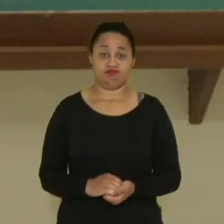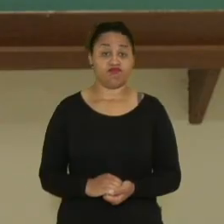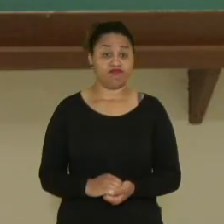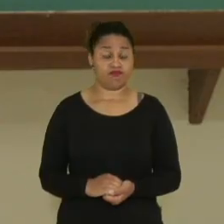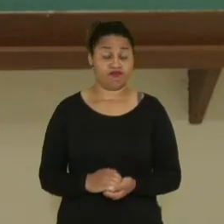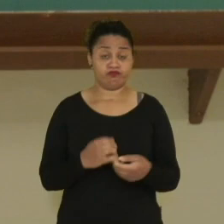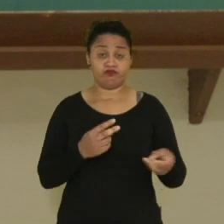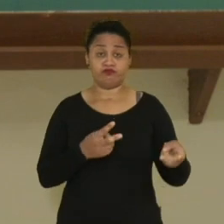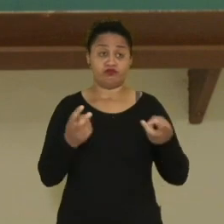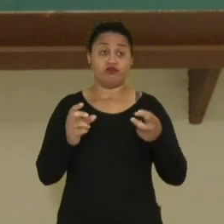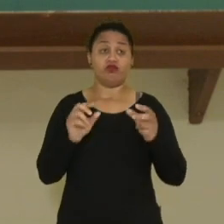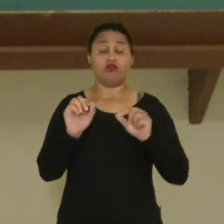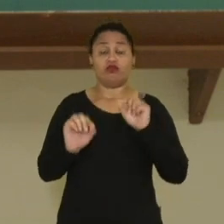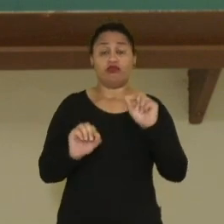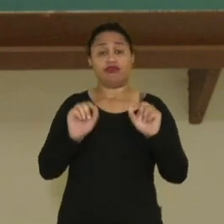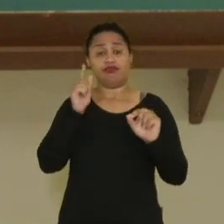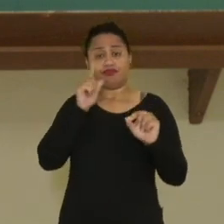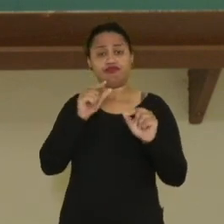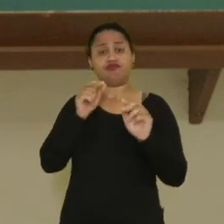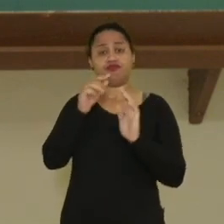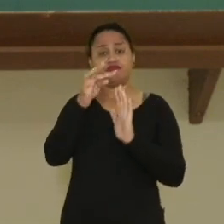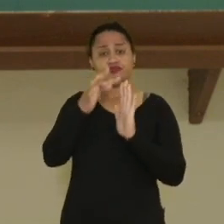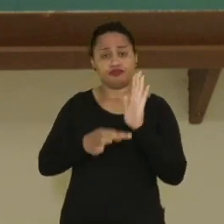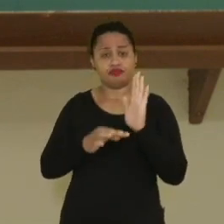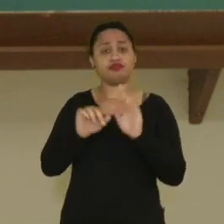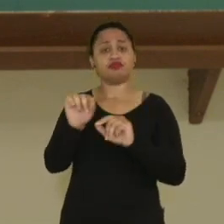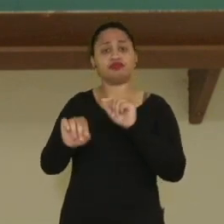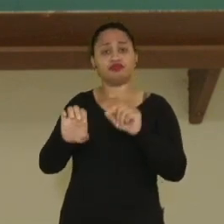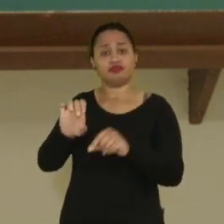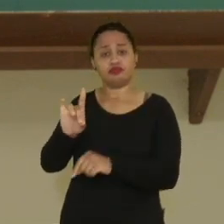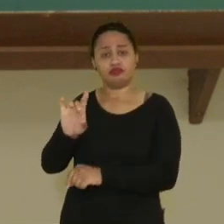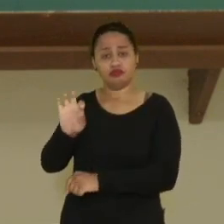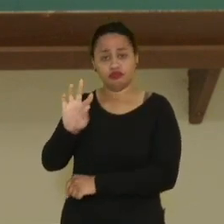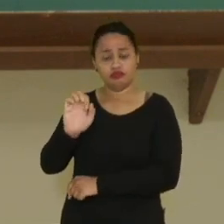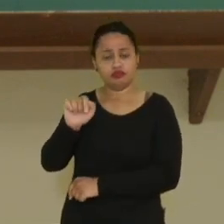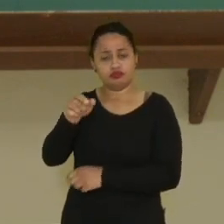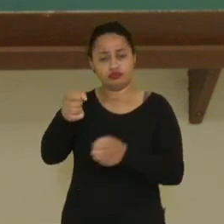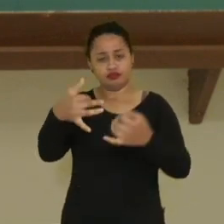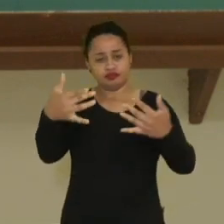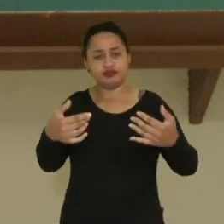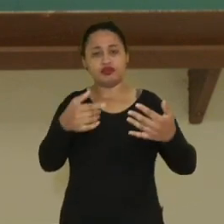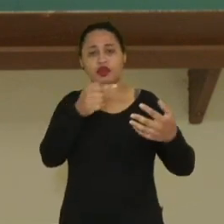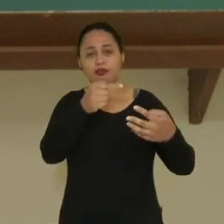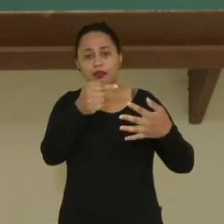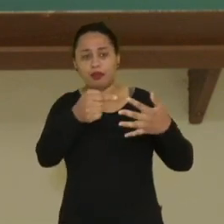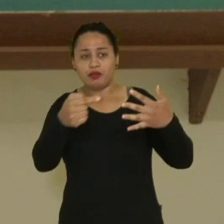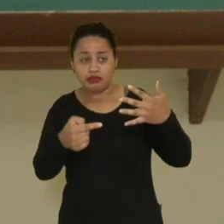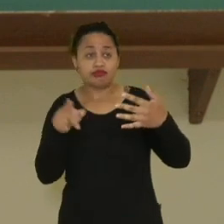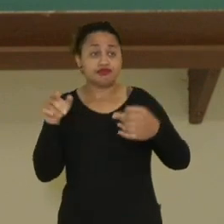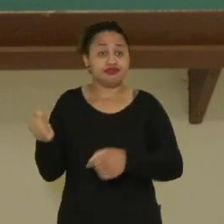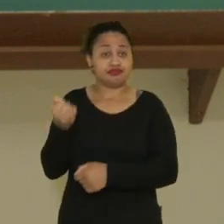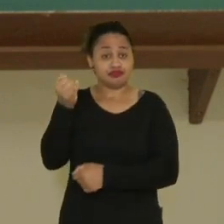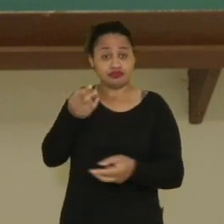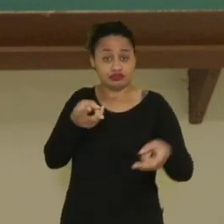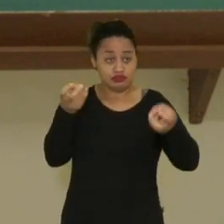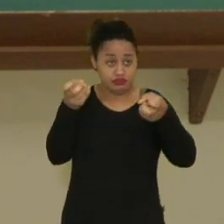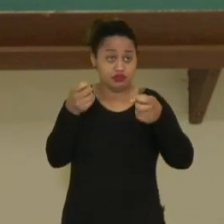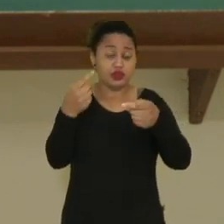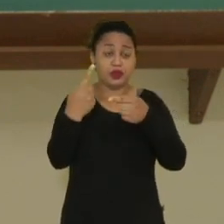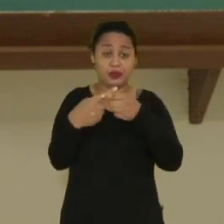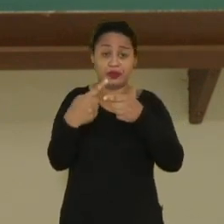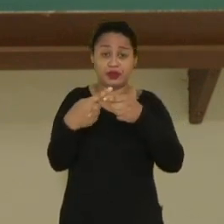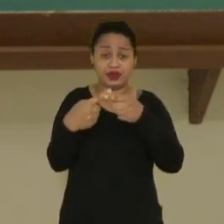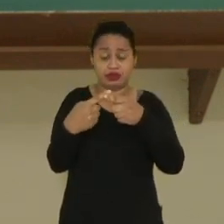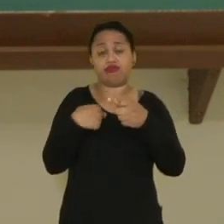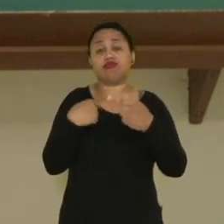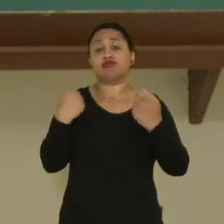Veja, para redigir o teu editorial, eu coloquei para você um passo a passo. É bem importante você perceber isso, até porque você tem